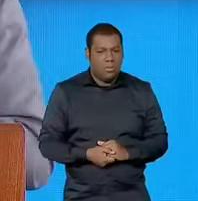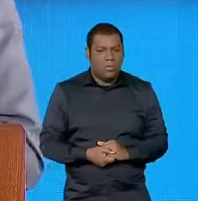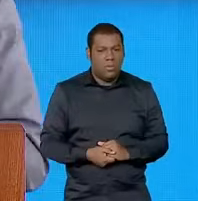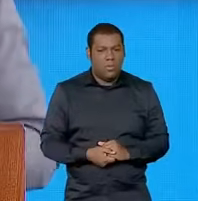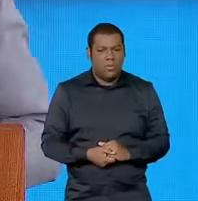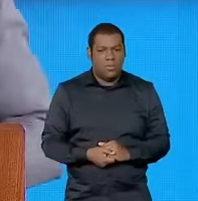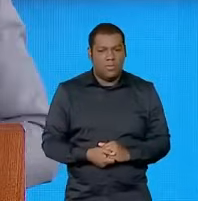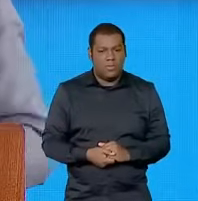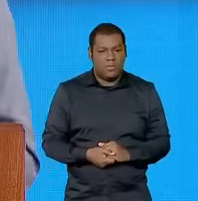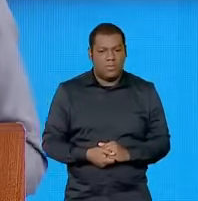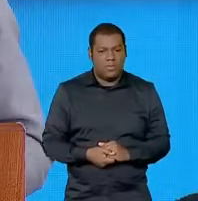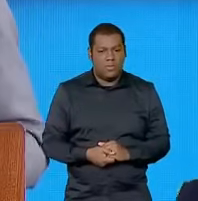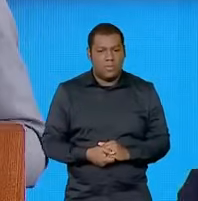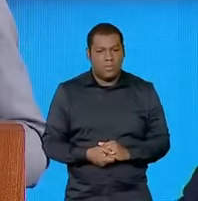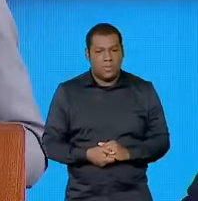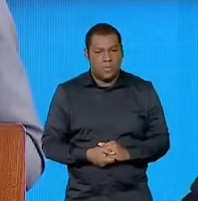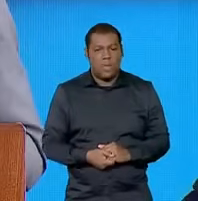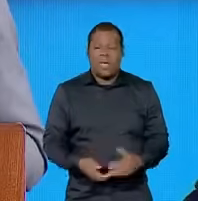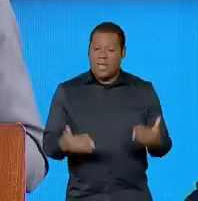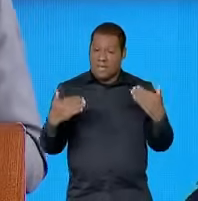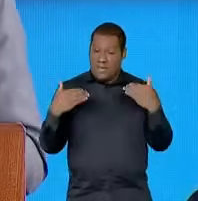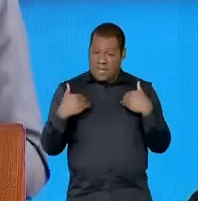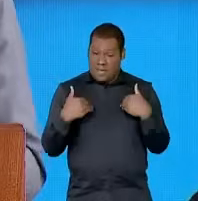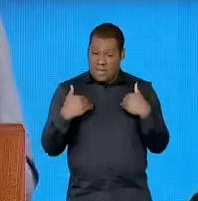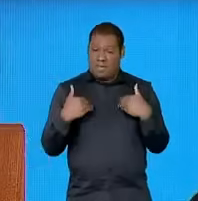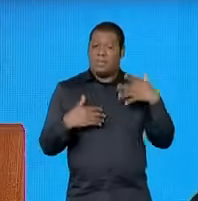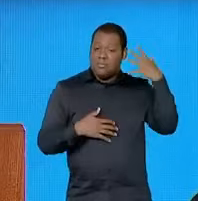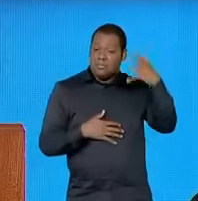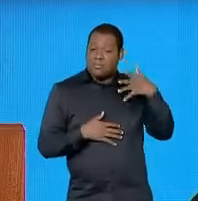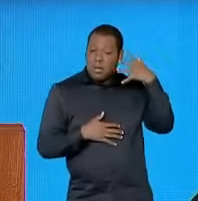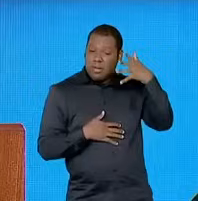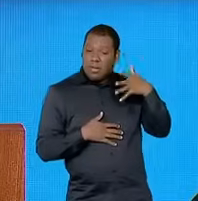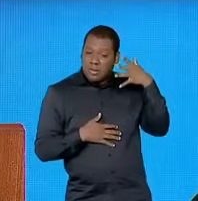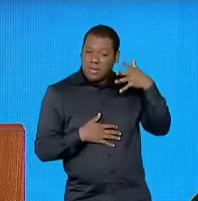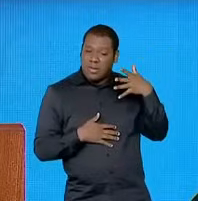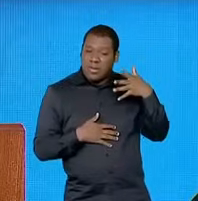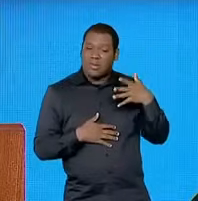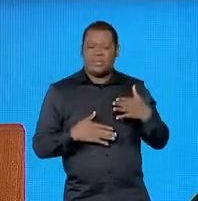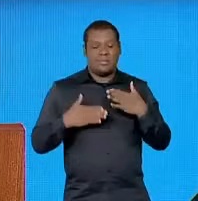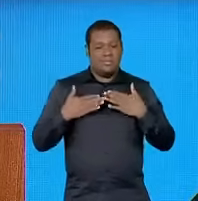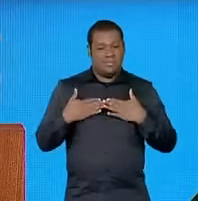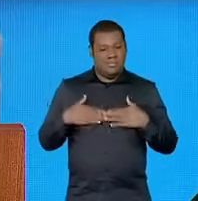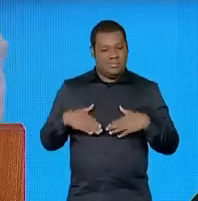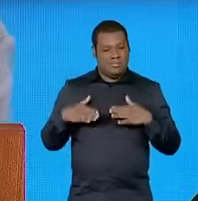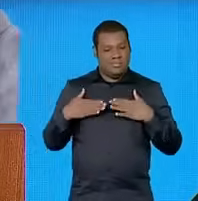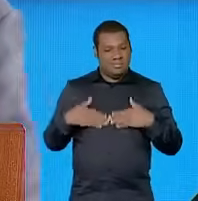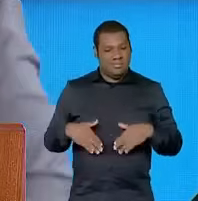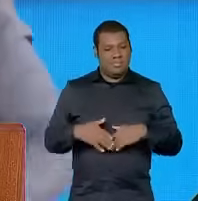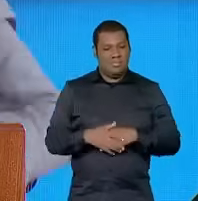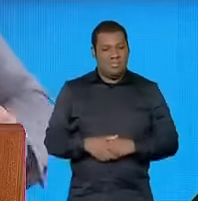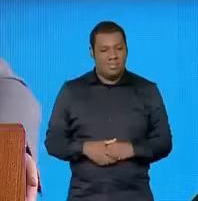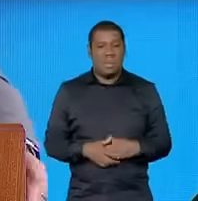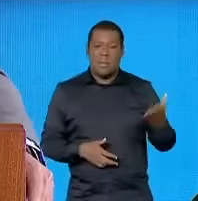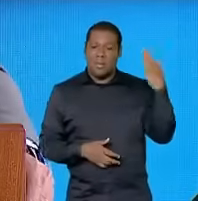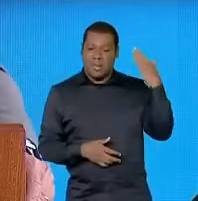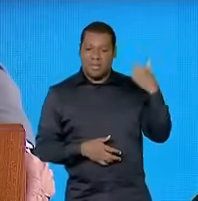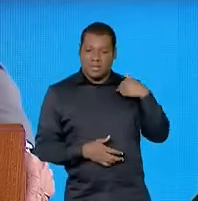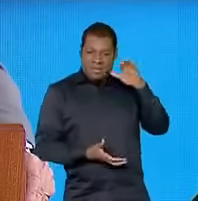esse gente que está falando com vocês aqui, todo delicado, eu, quando casei